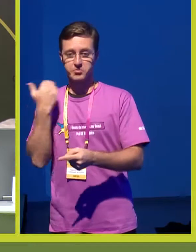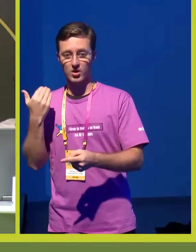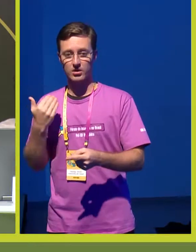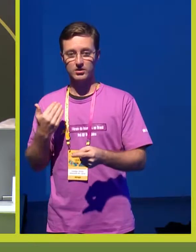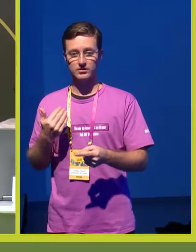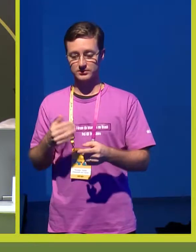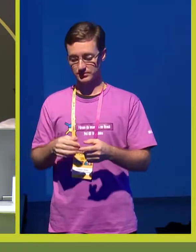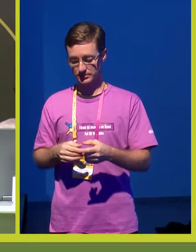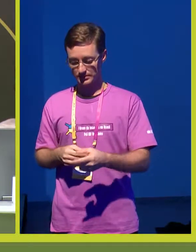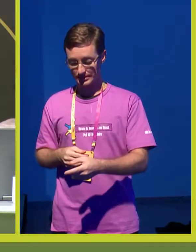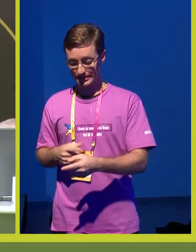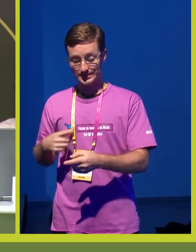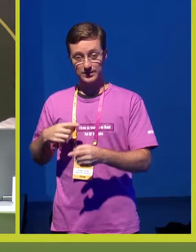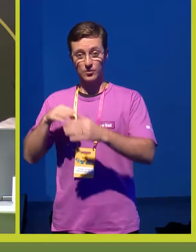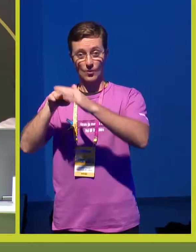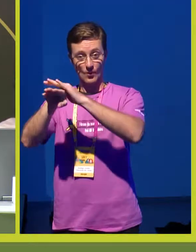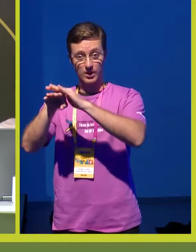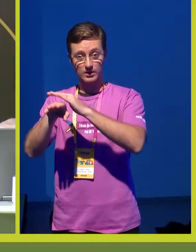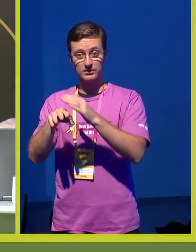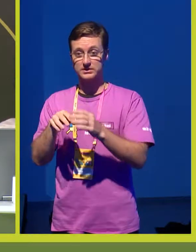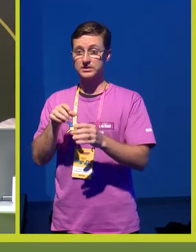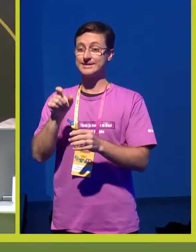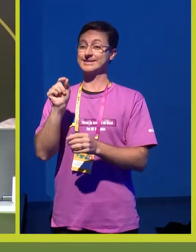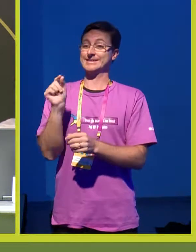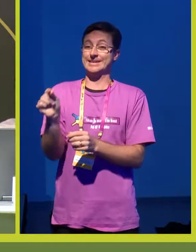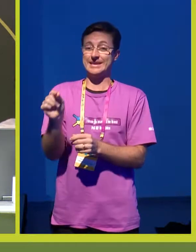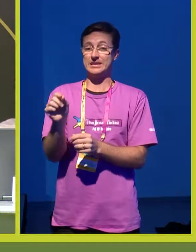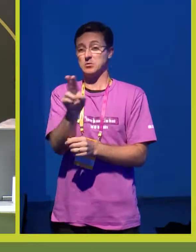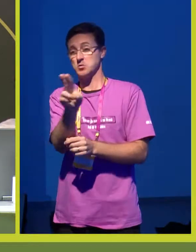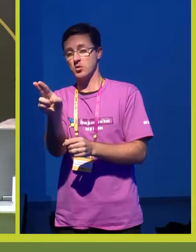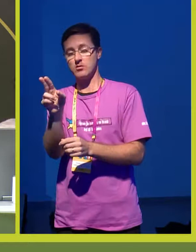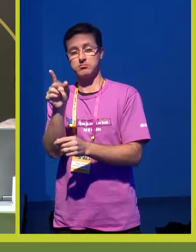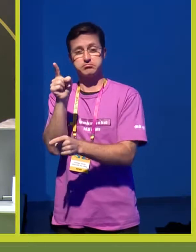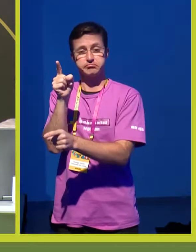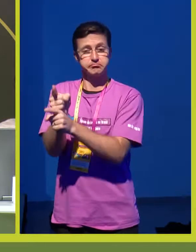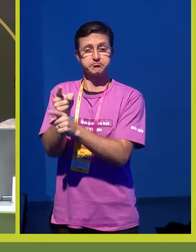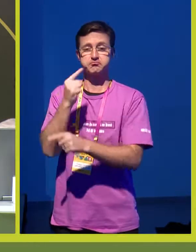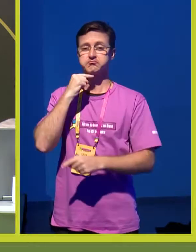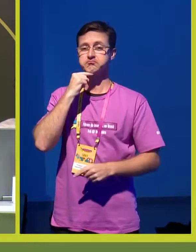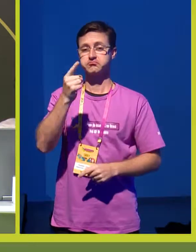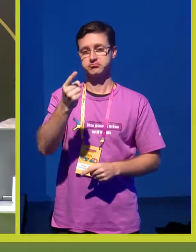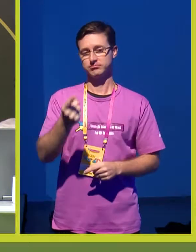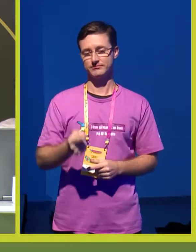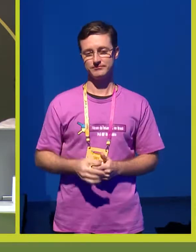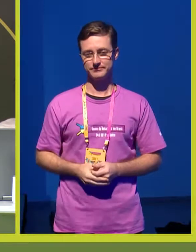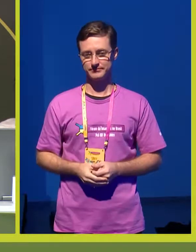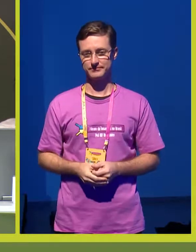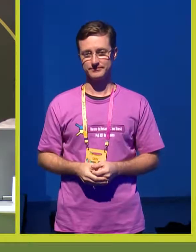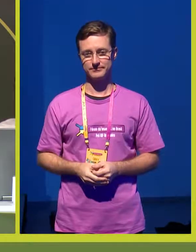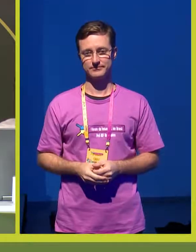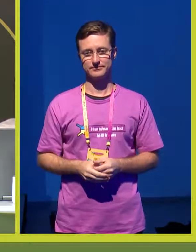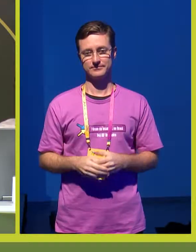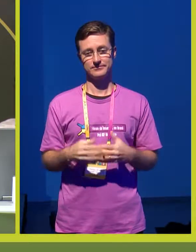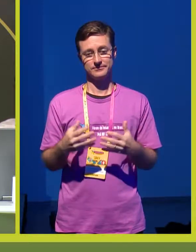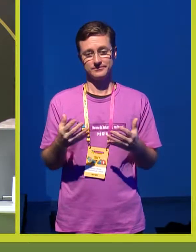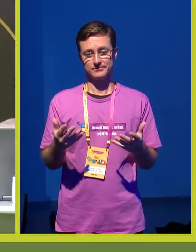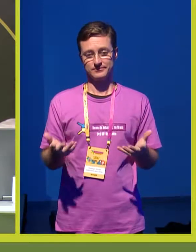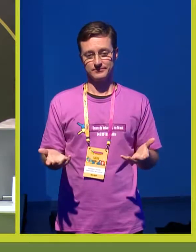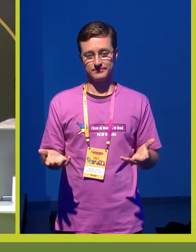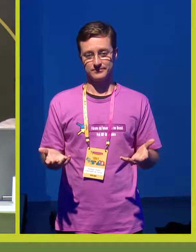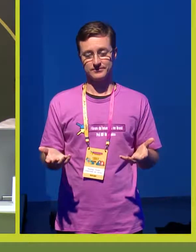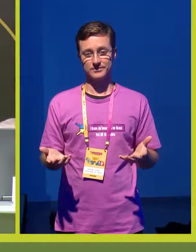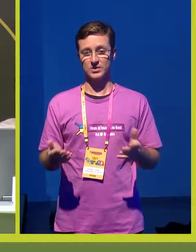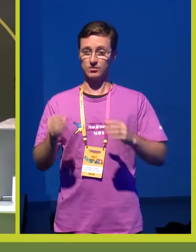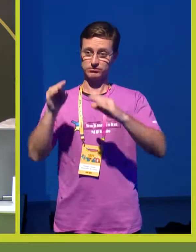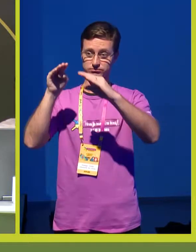pessoa específica. Obviamente, nessa realidade, a utilidade do banco fica muito